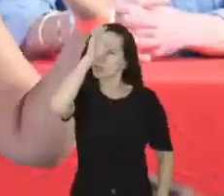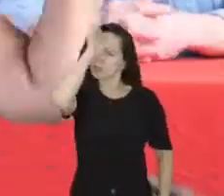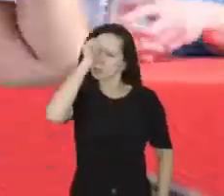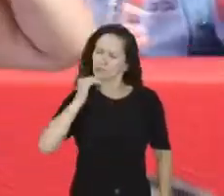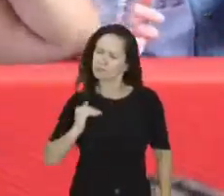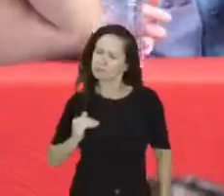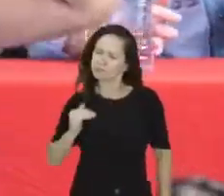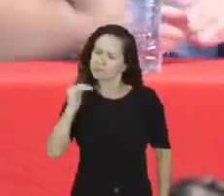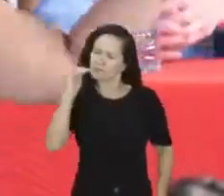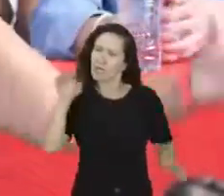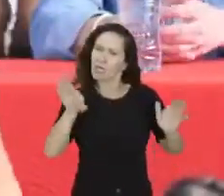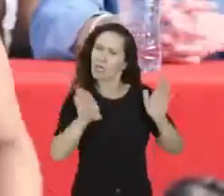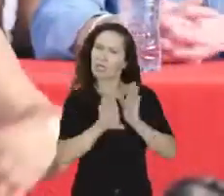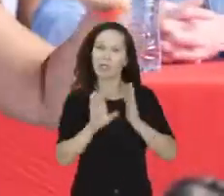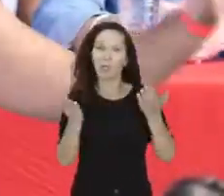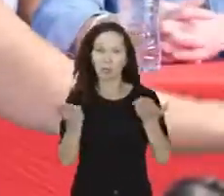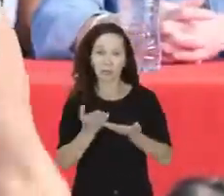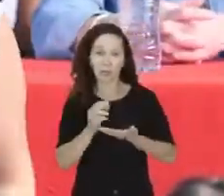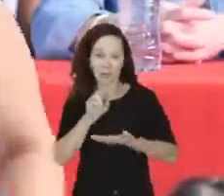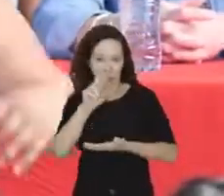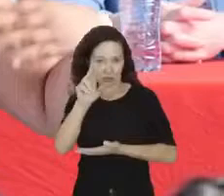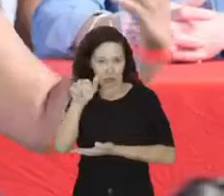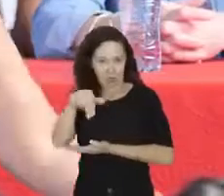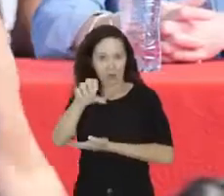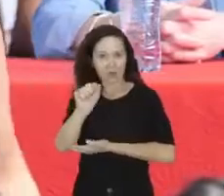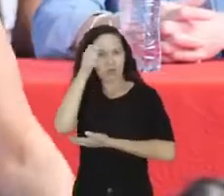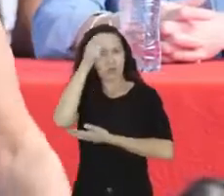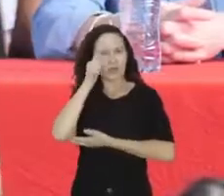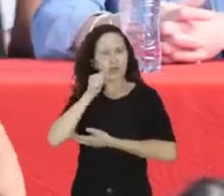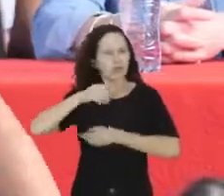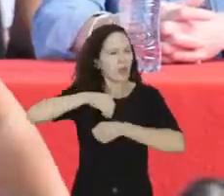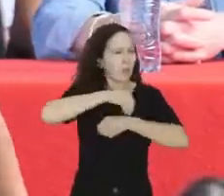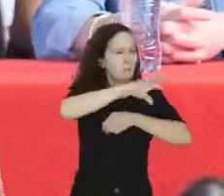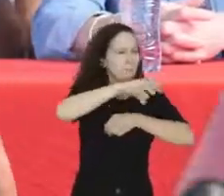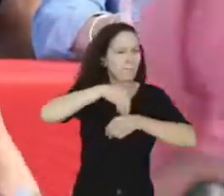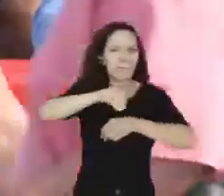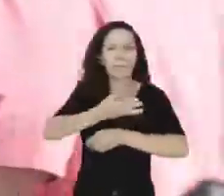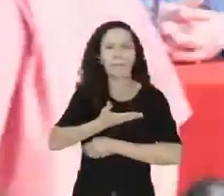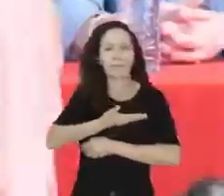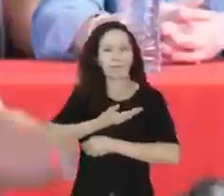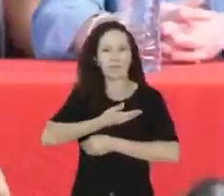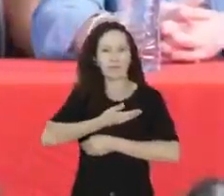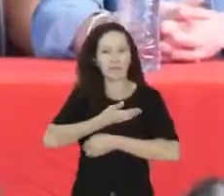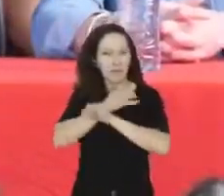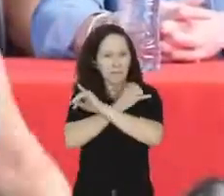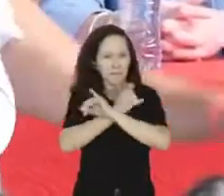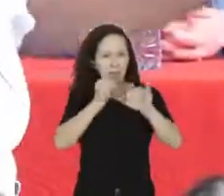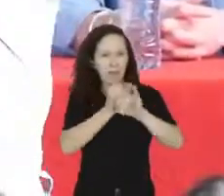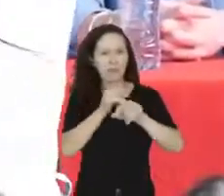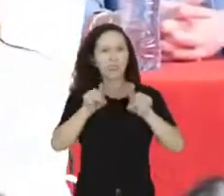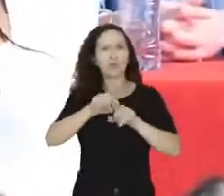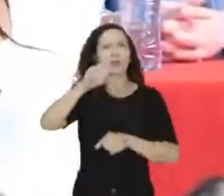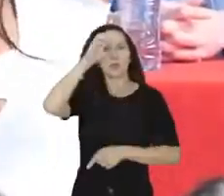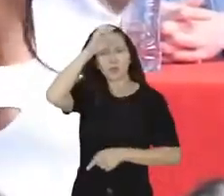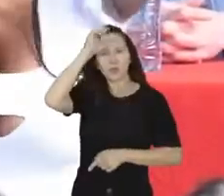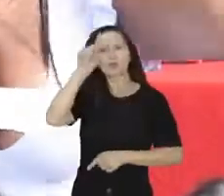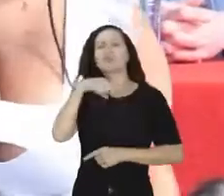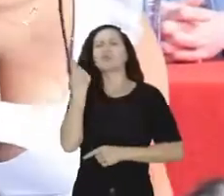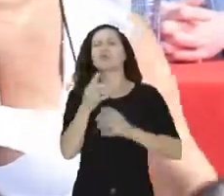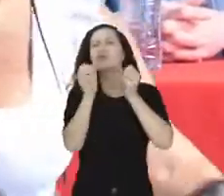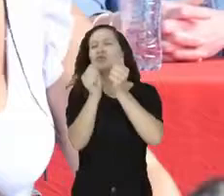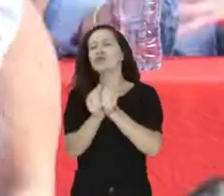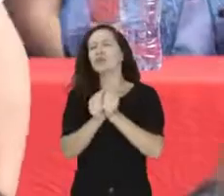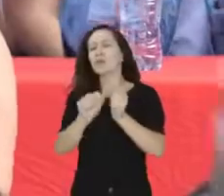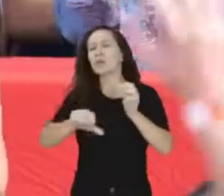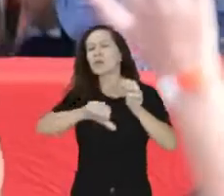possa multiplicar isso com a minha filha, com um sobrinho. E que assim seja, gente. Vamos que vamos. E é presente para sempre. Vamos